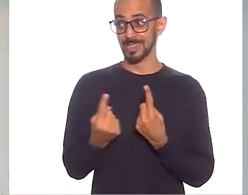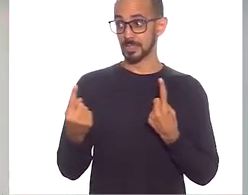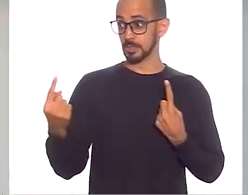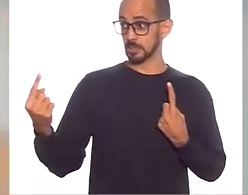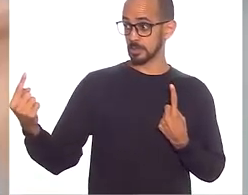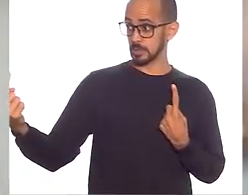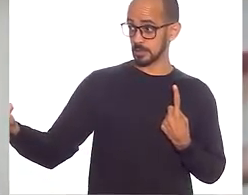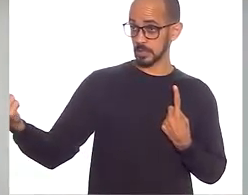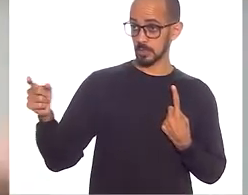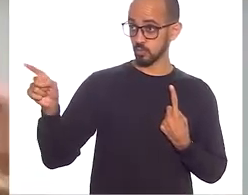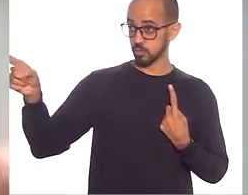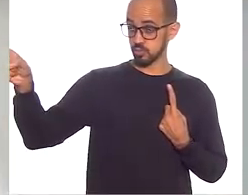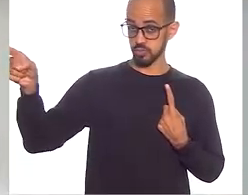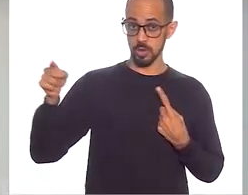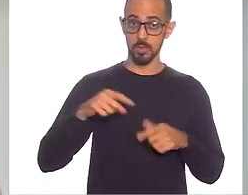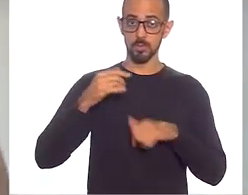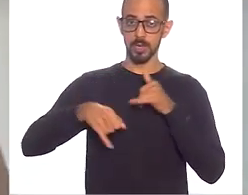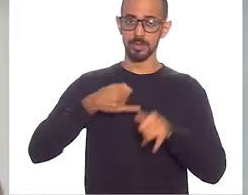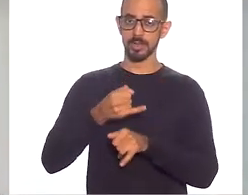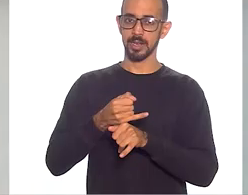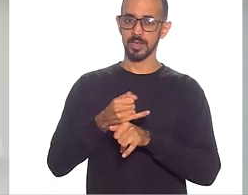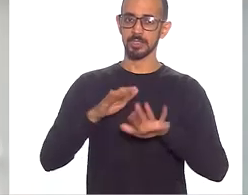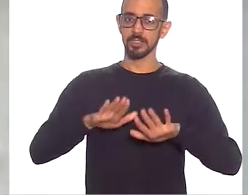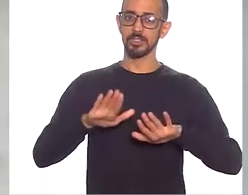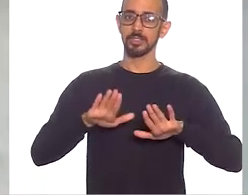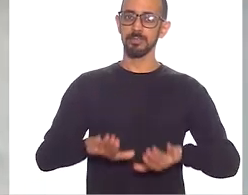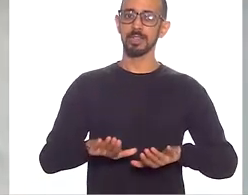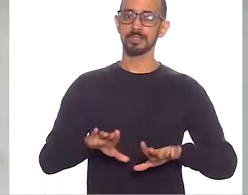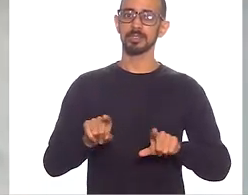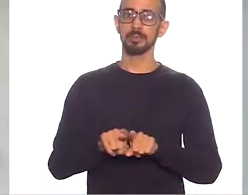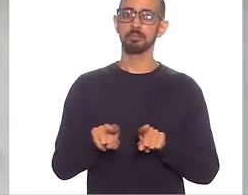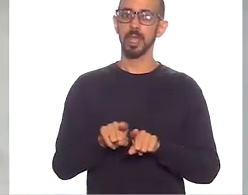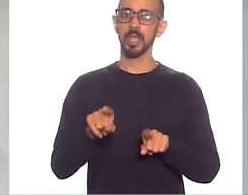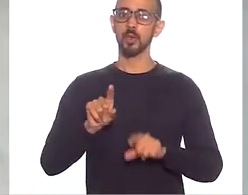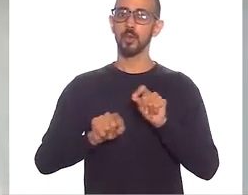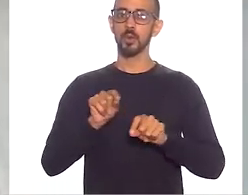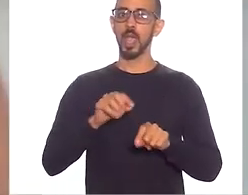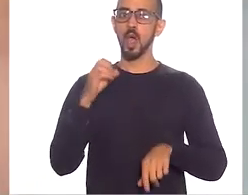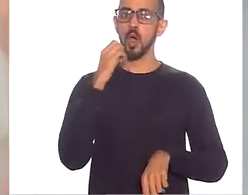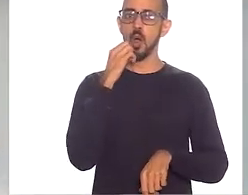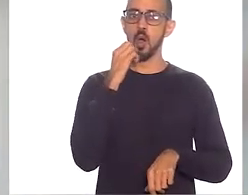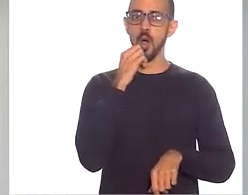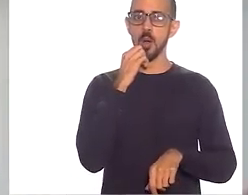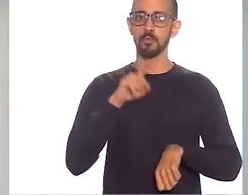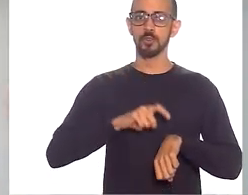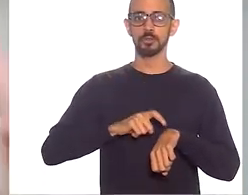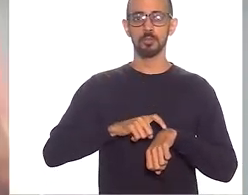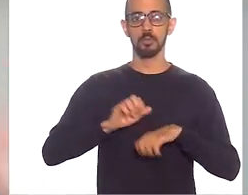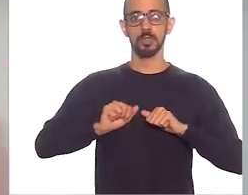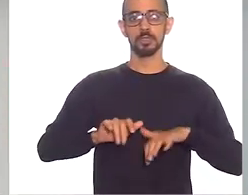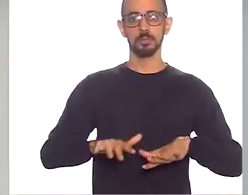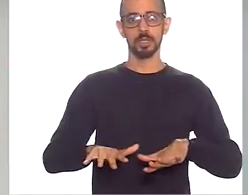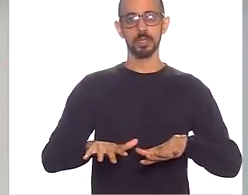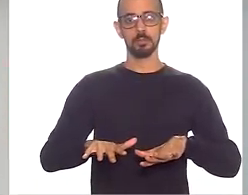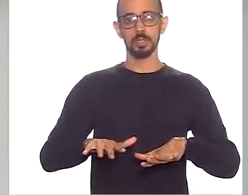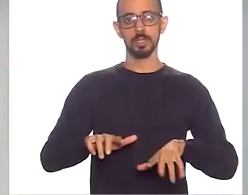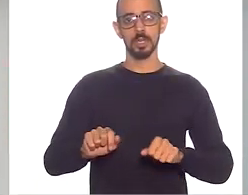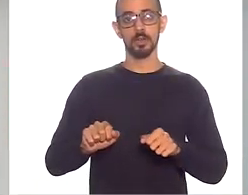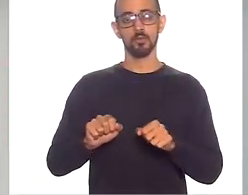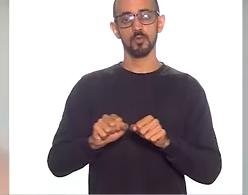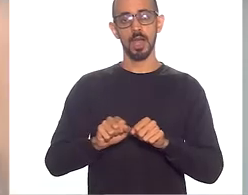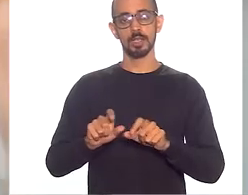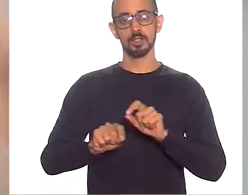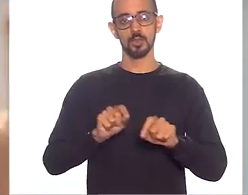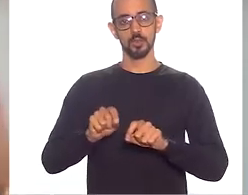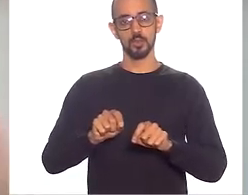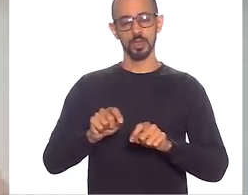distância, várias pessoas, e aí também, obviamente, essa momento de pandemia acaba